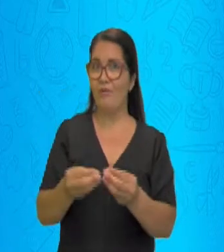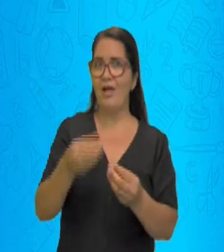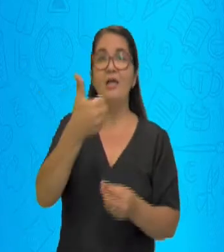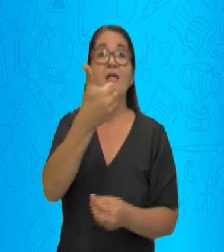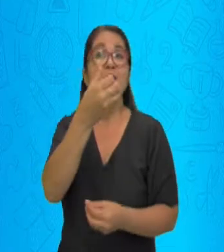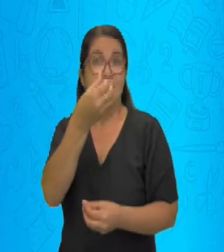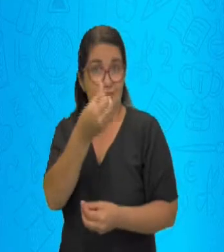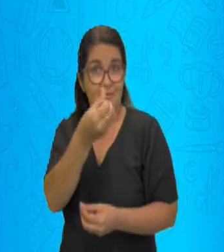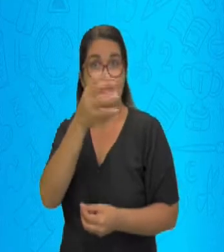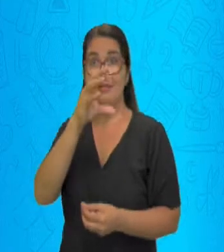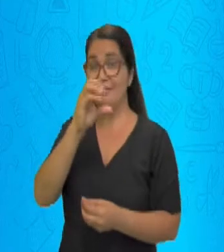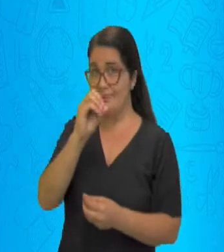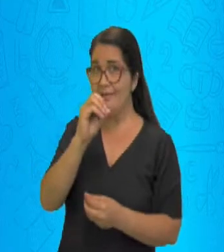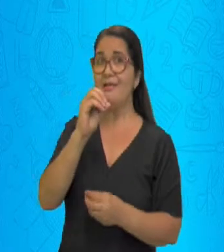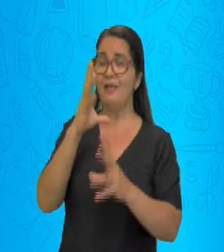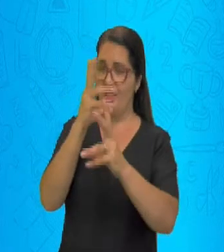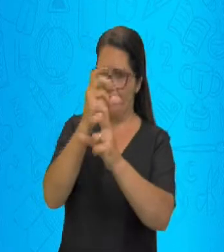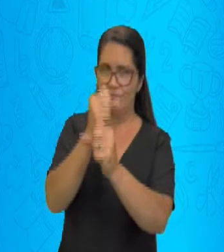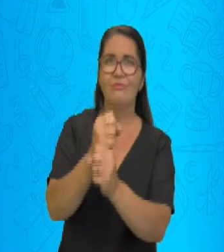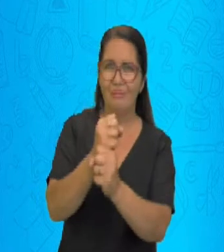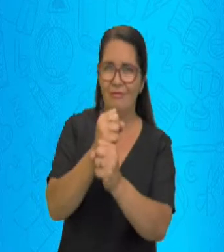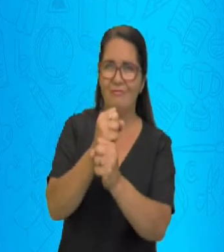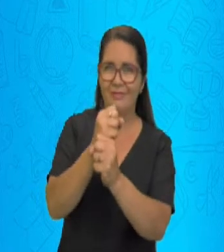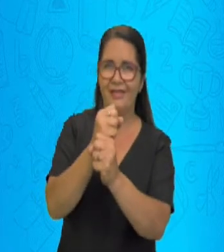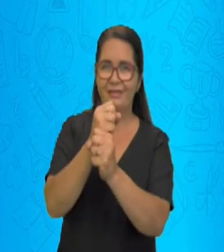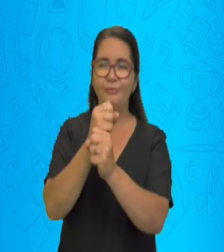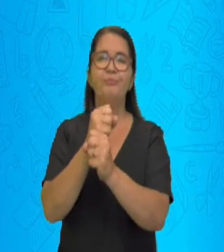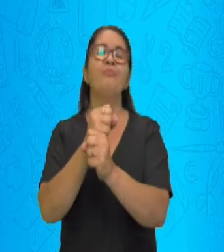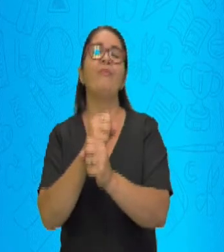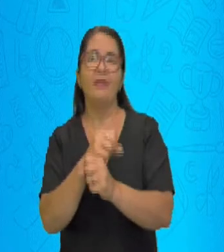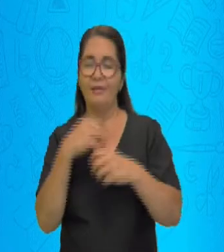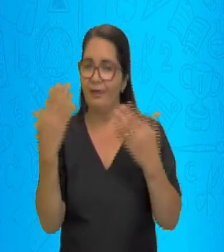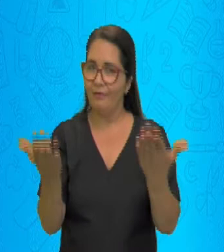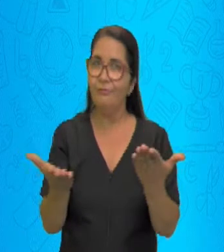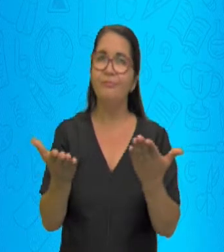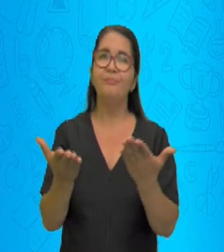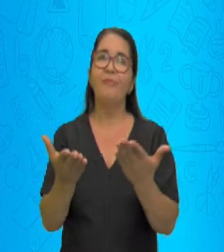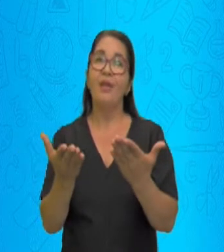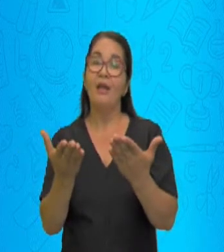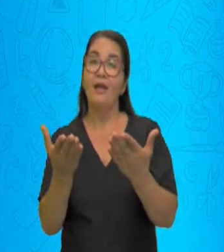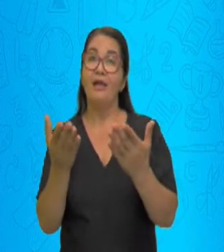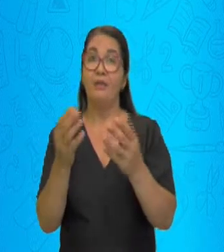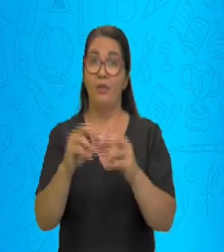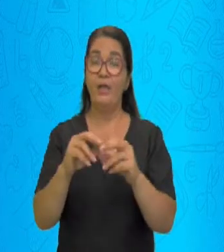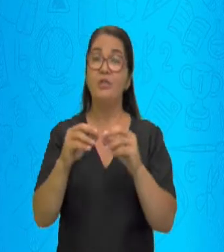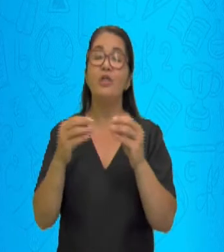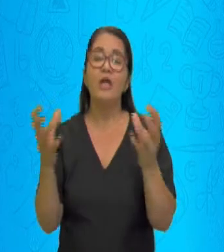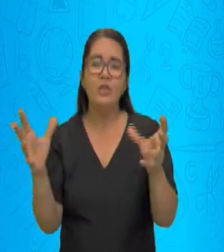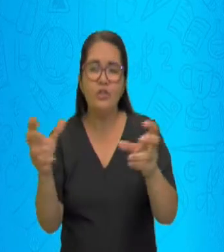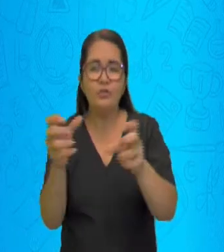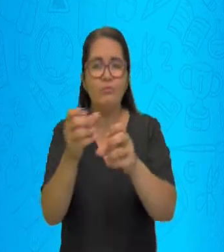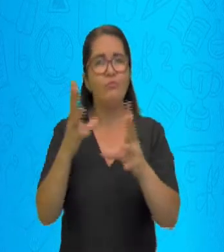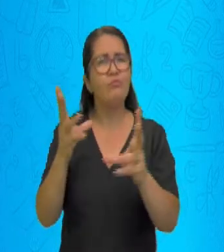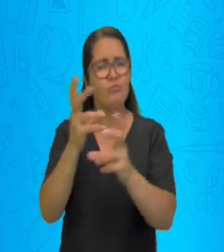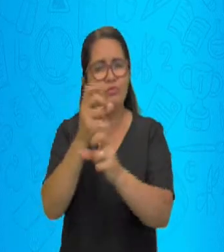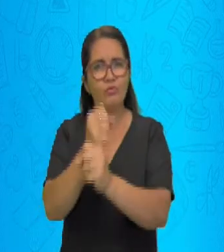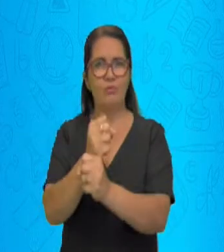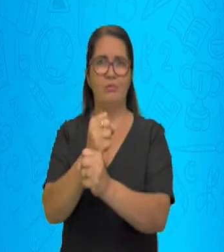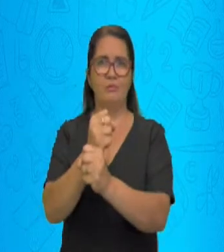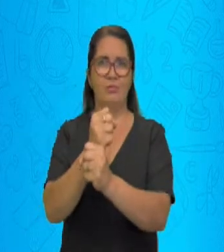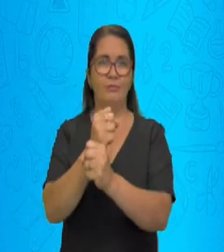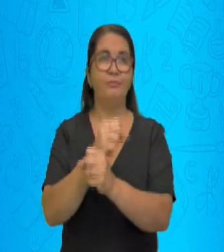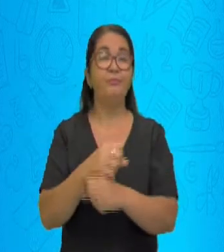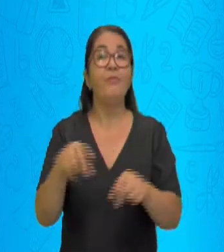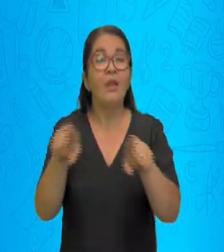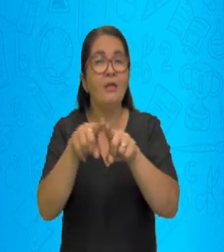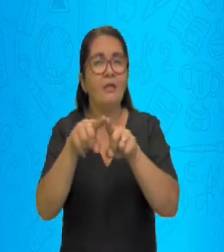60 crianças. Essa é a ideia de reunir. Uma outra ideia bastante interessante que a adição nos traz é a